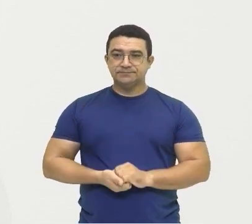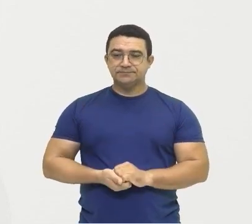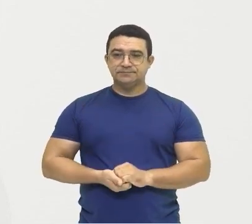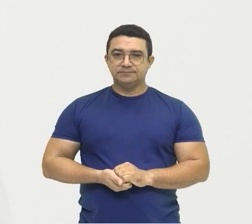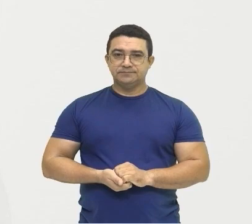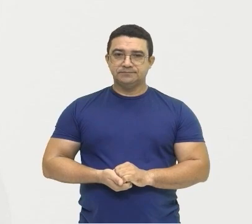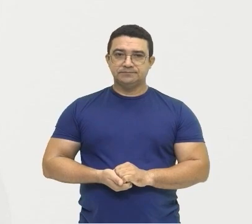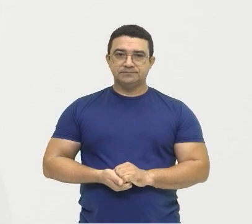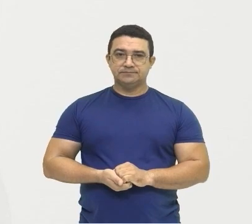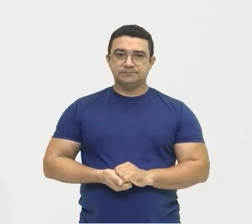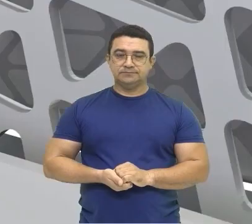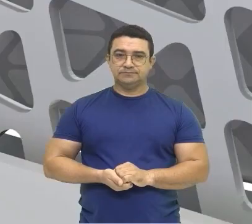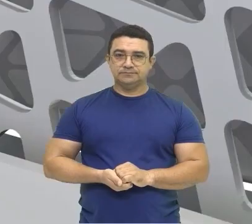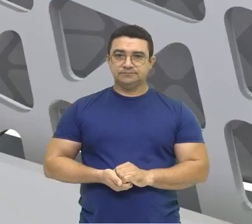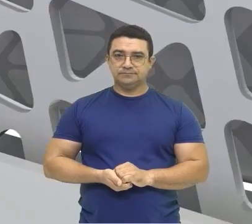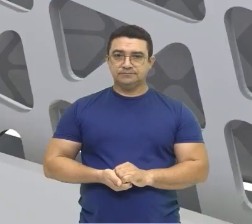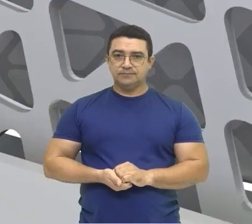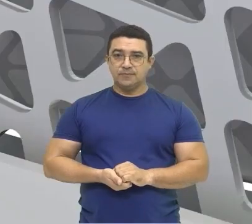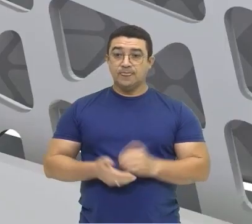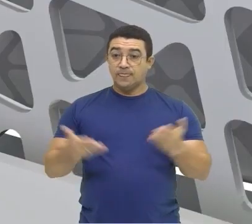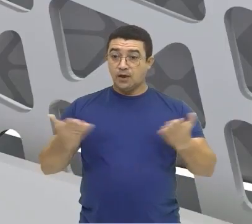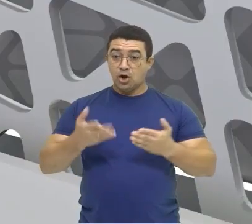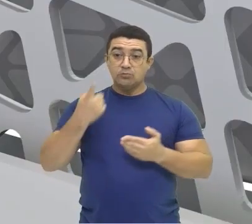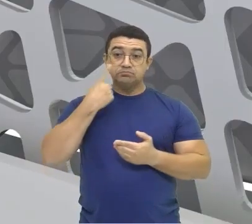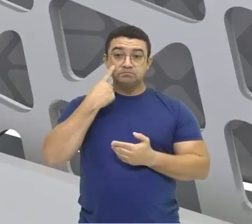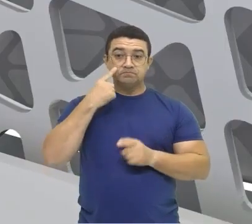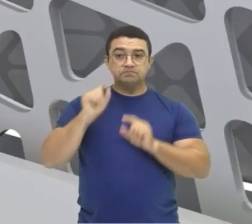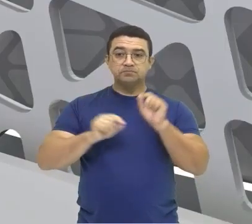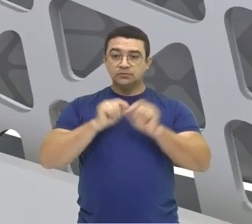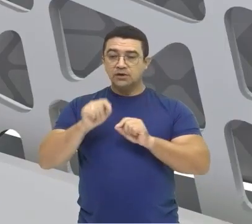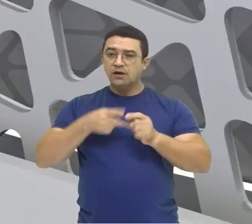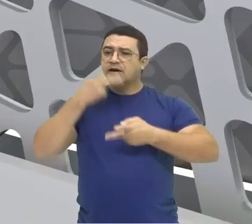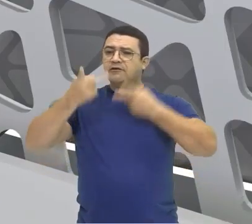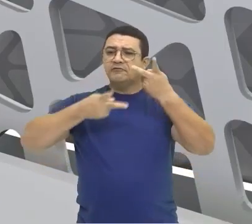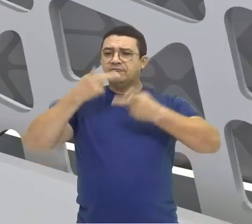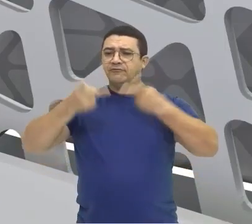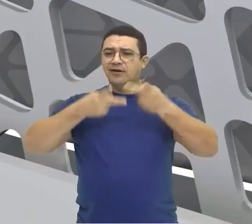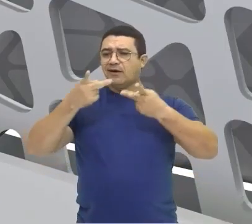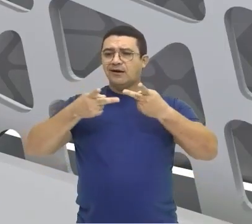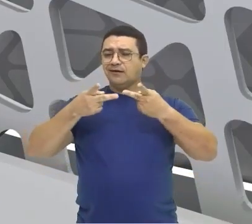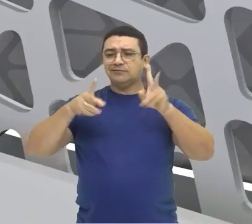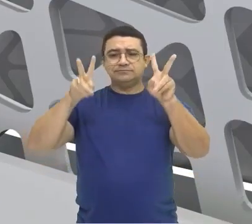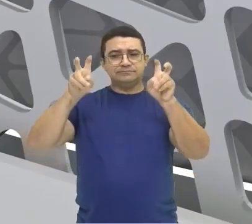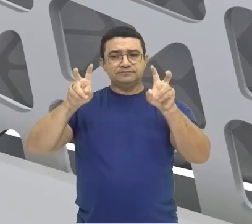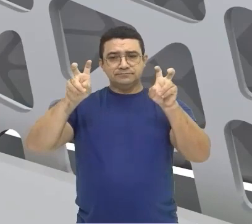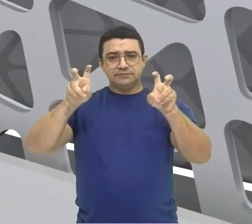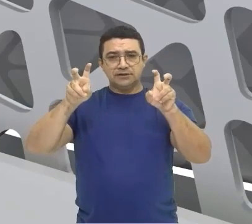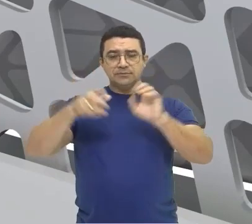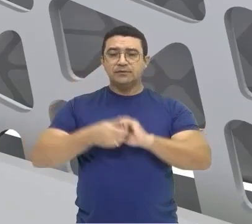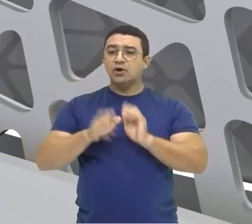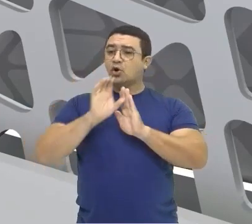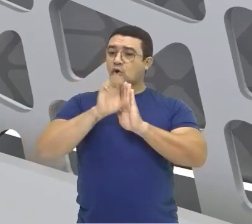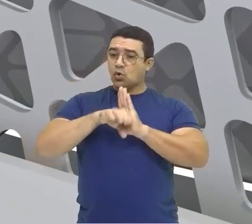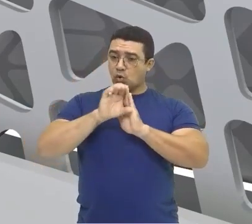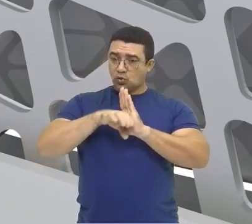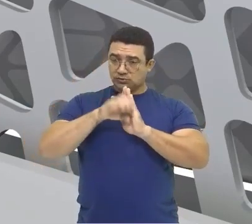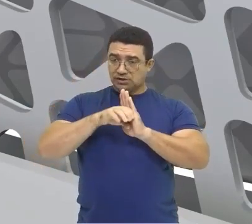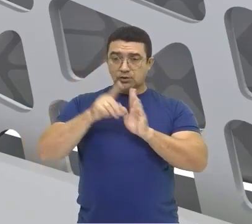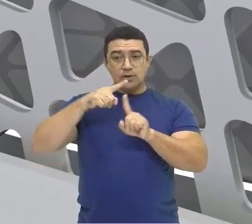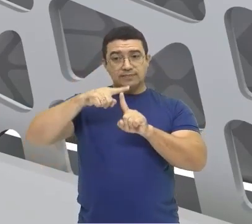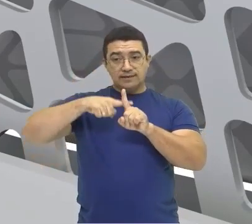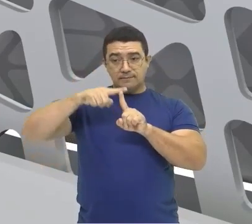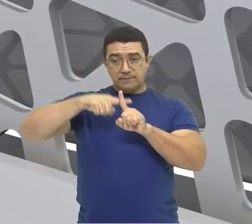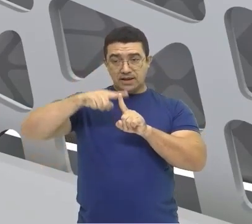adiante agora, tá certo? Agora nós vamos falar sobre o conceito de